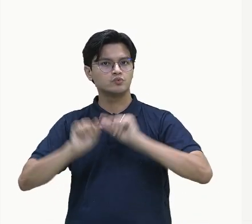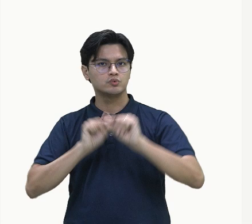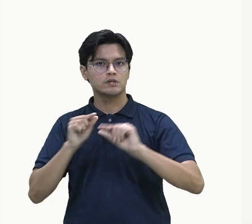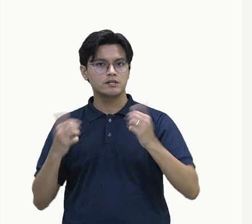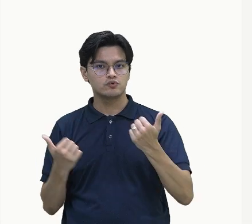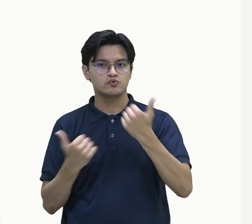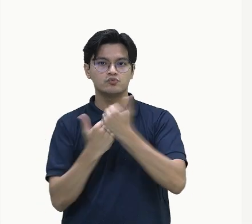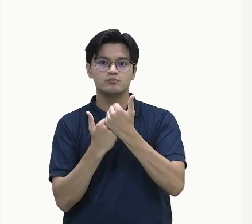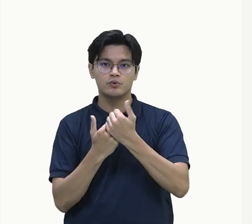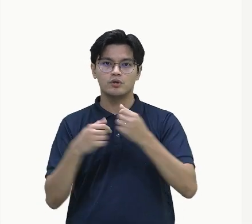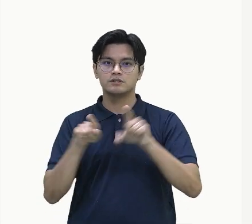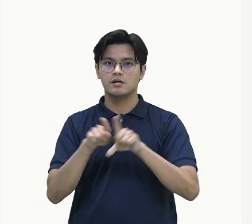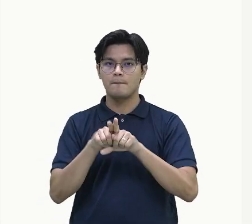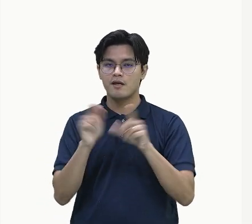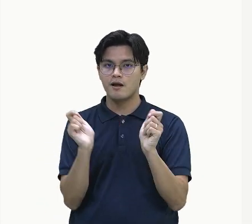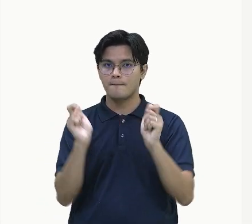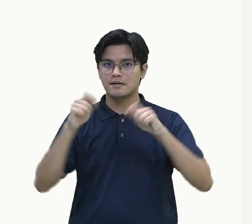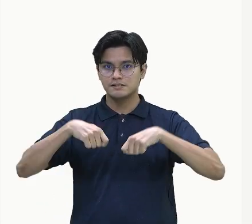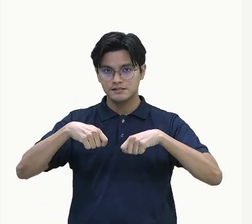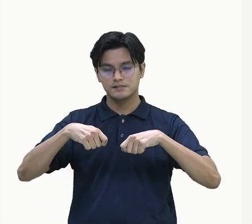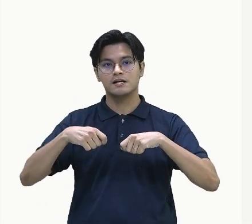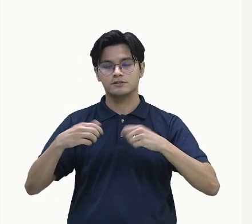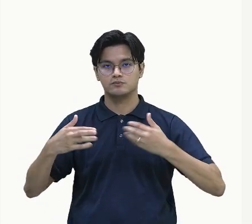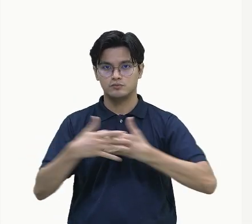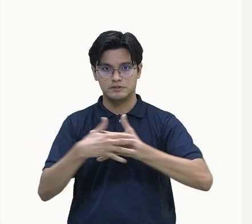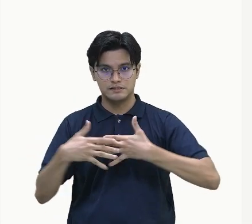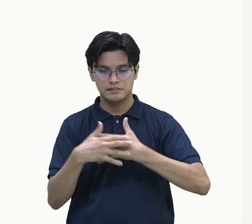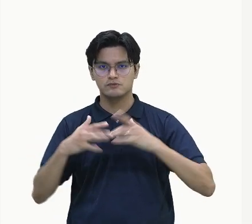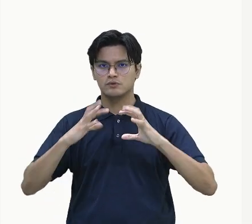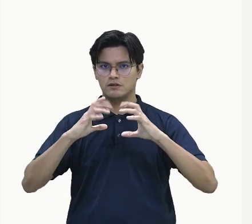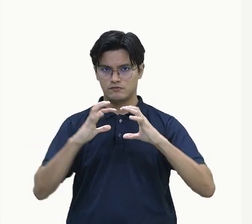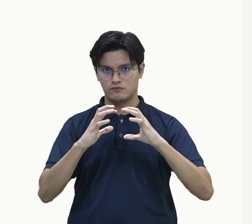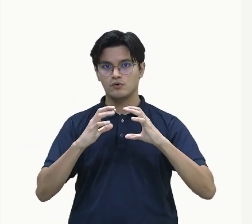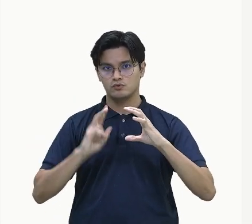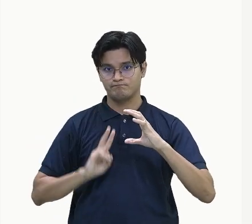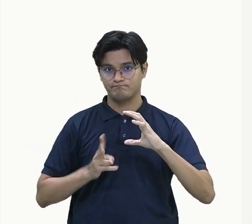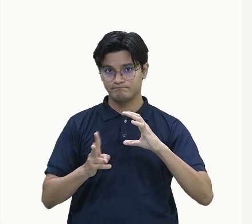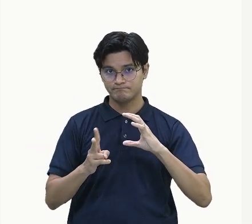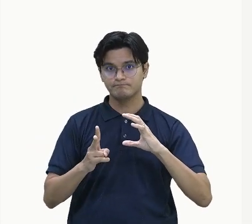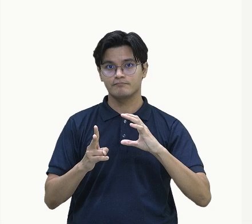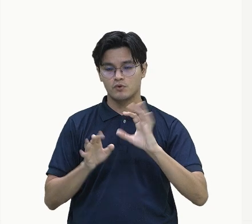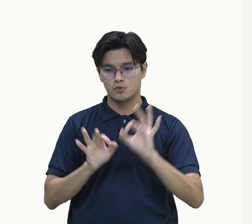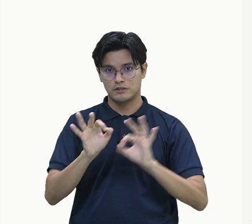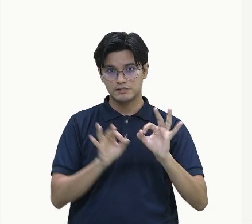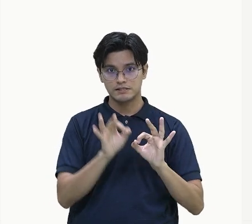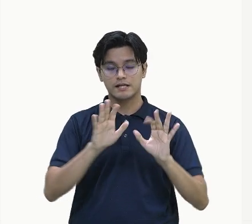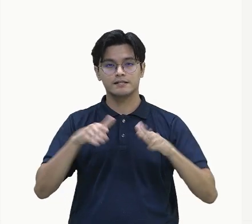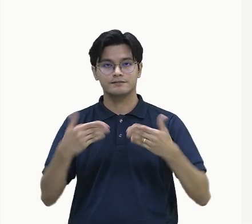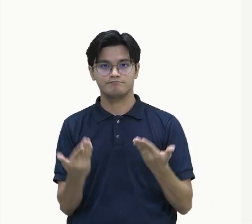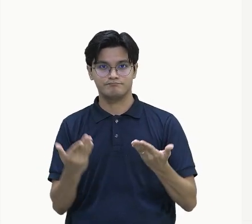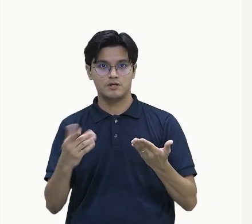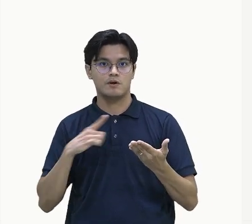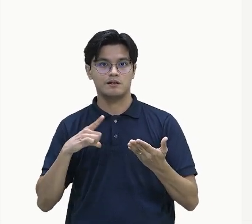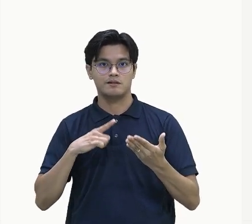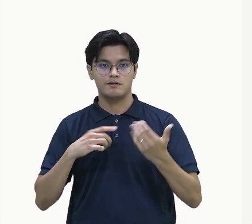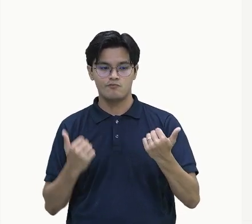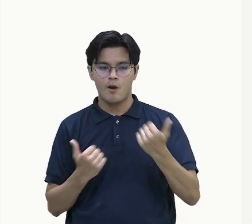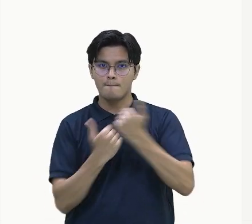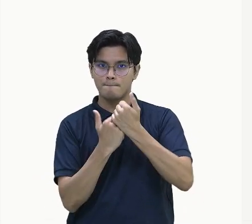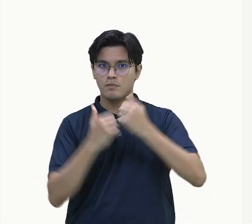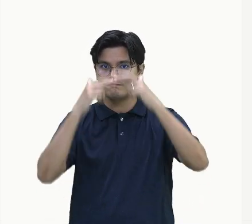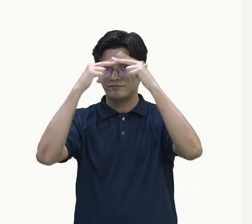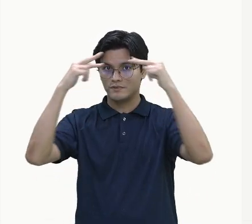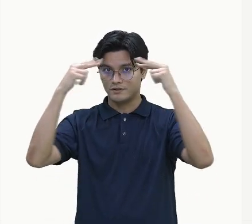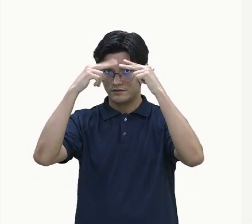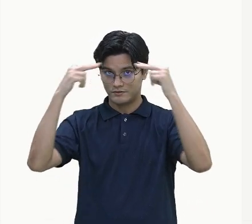para a manutenção do tecido nervoso. Como o próprio nome diz, elas vão dar esse apoio aos neurônios dentro